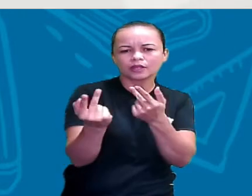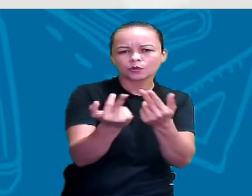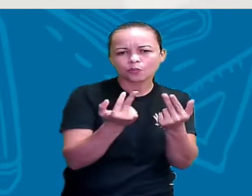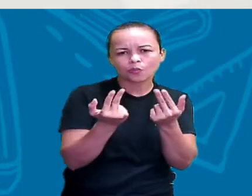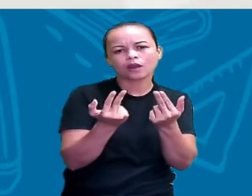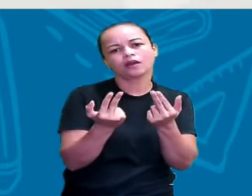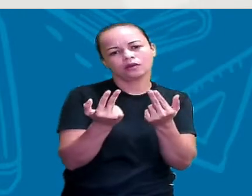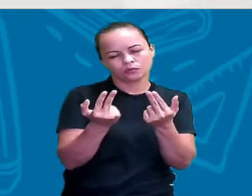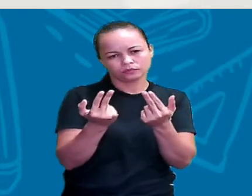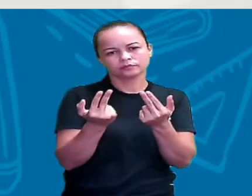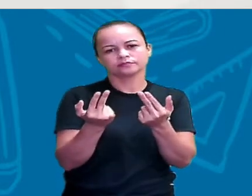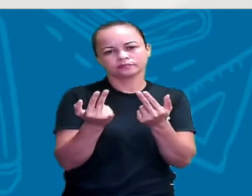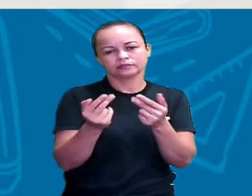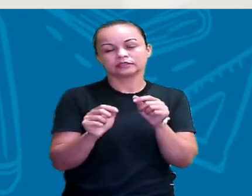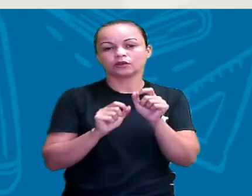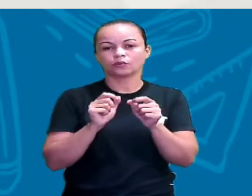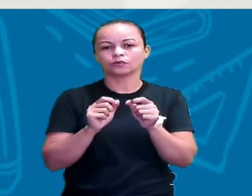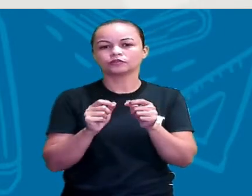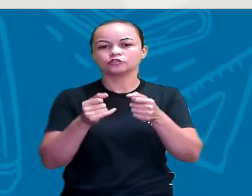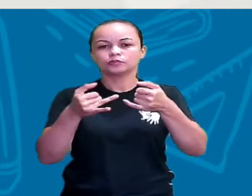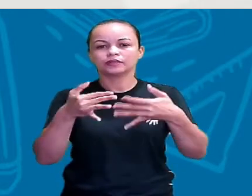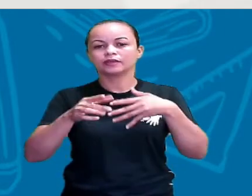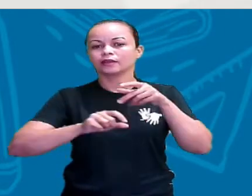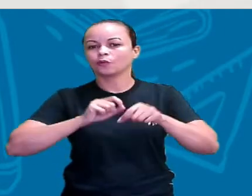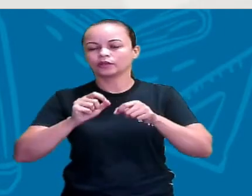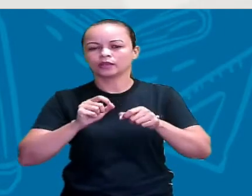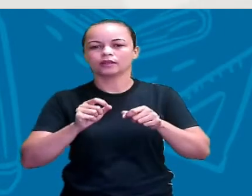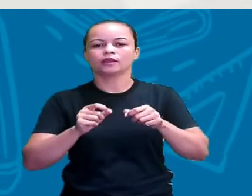mesma medida, então quer dizer que eles são o quê?